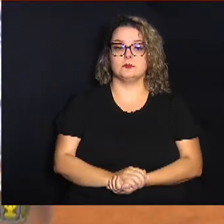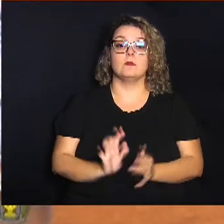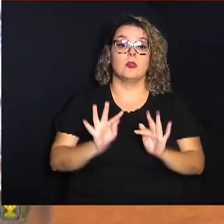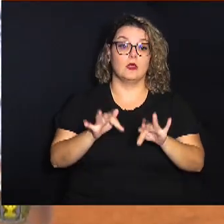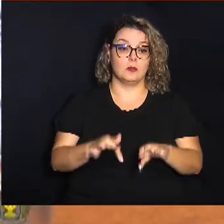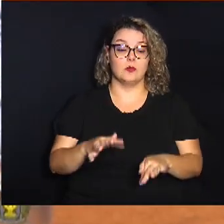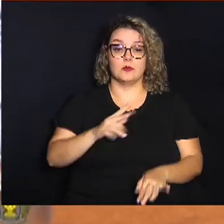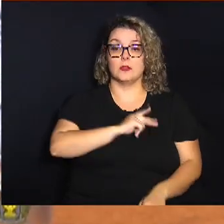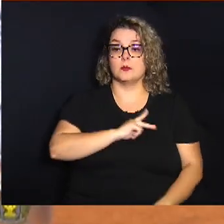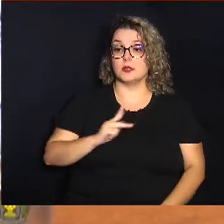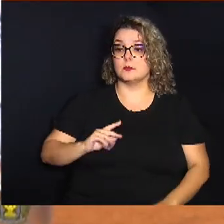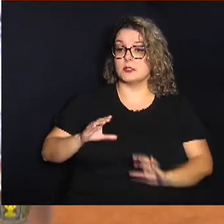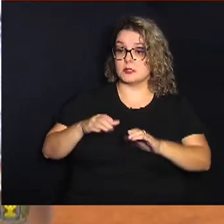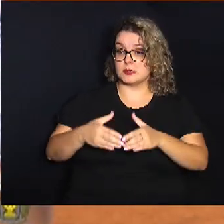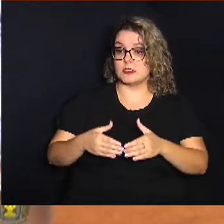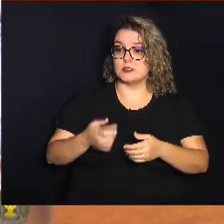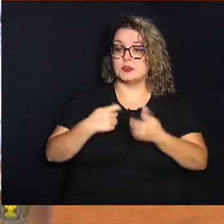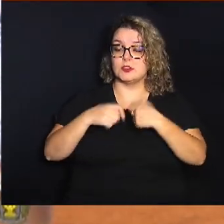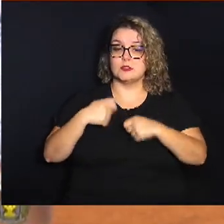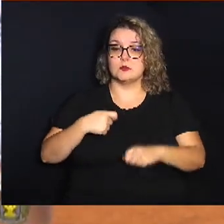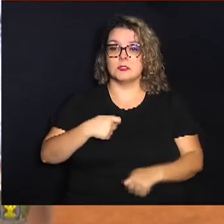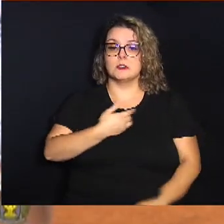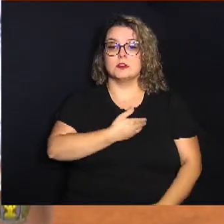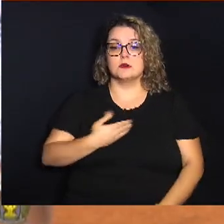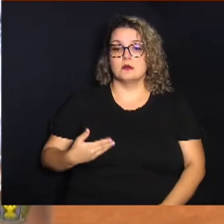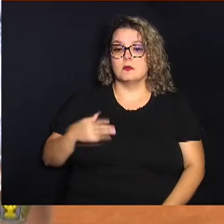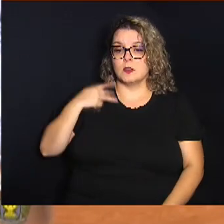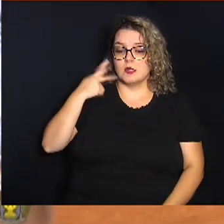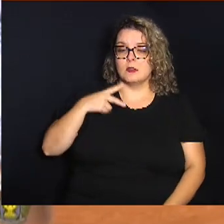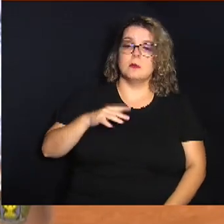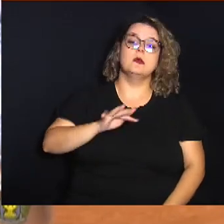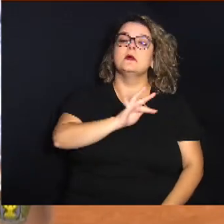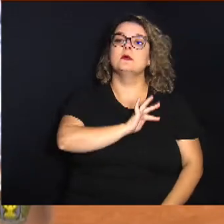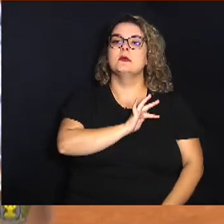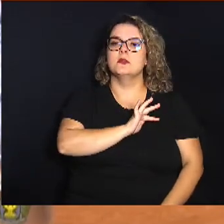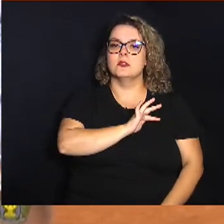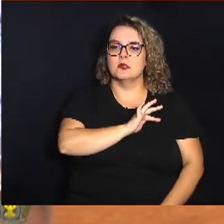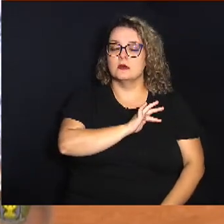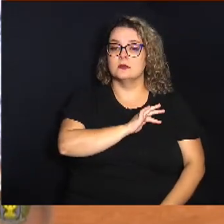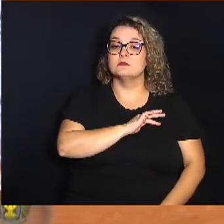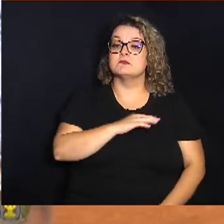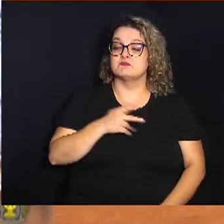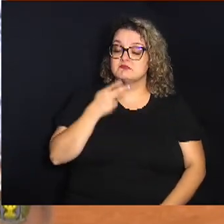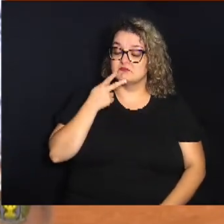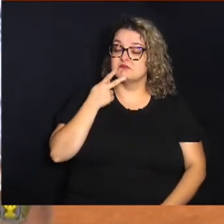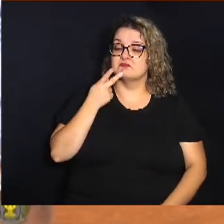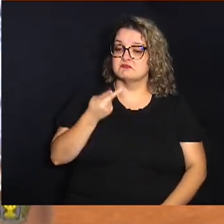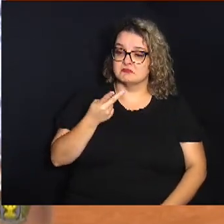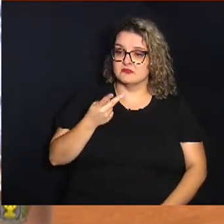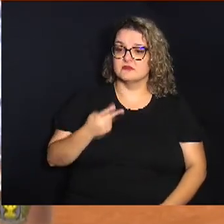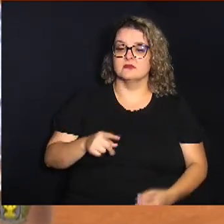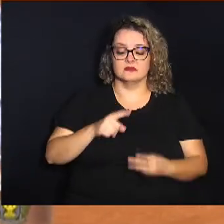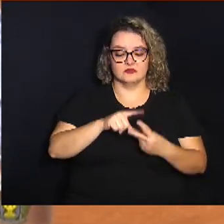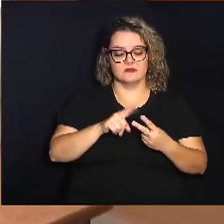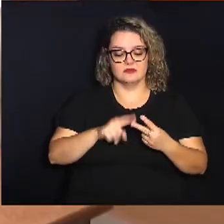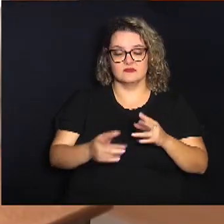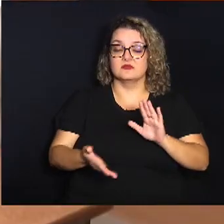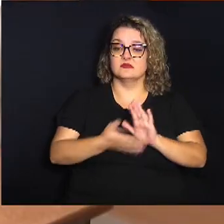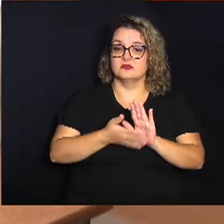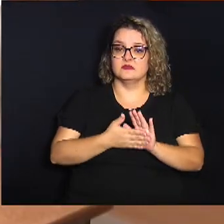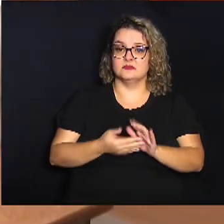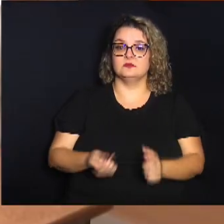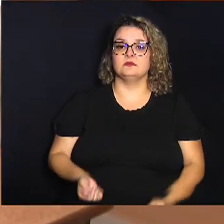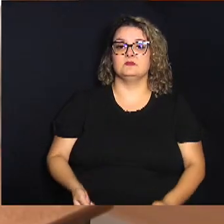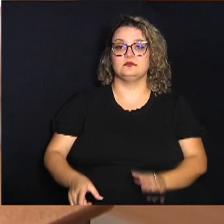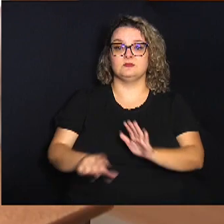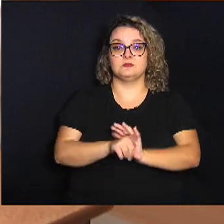o presidente da Comissão de Administração Pública, vereador Fernando Mendes, enalteceu as duas propostas de lei. Eu